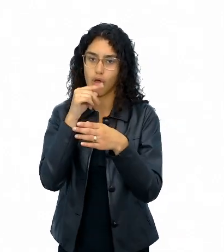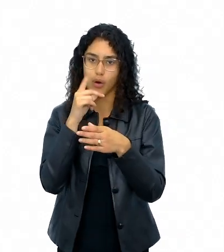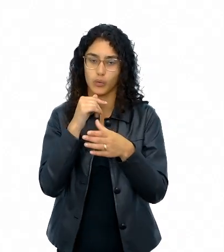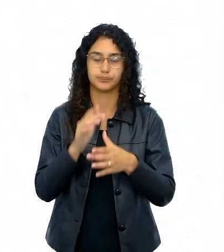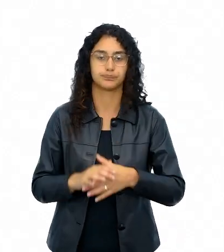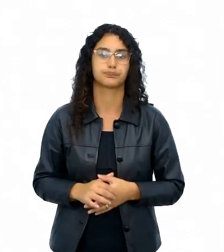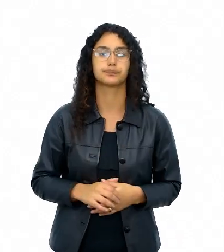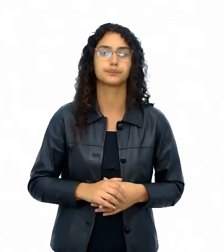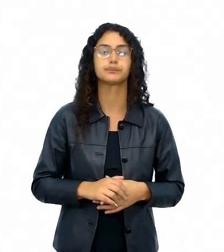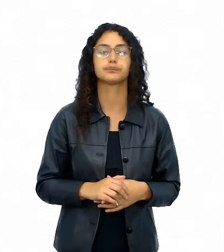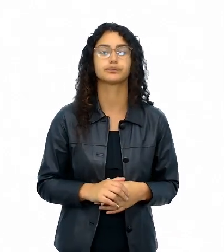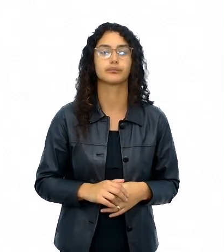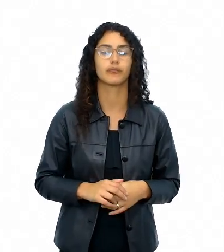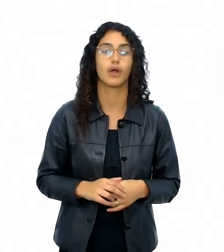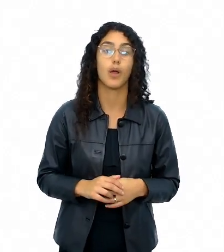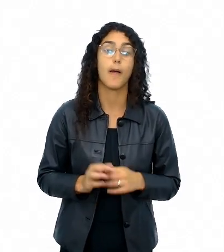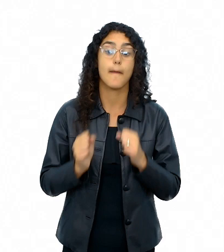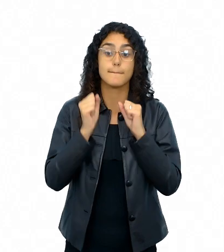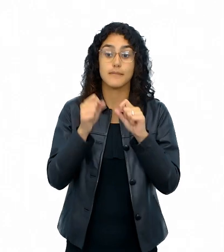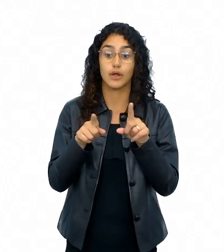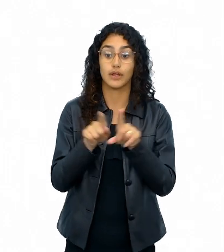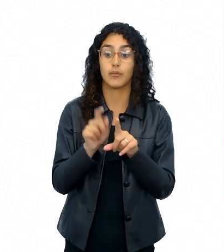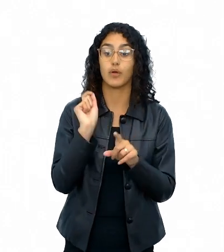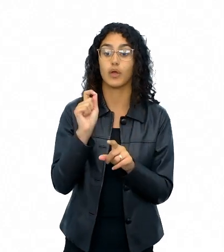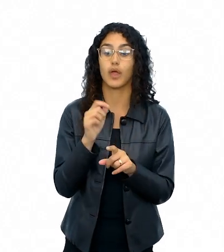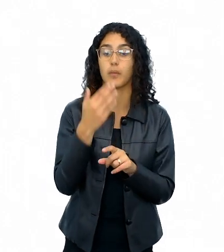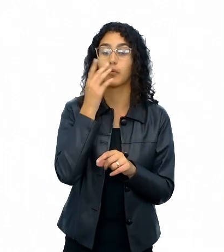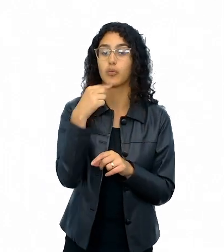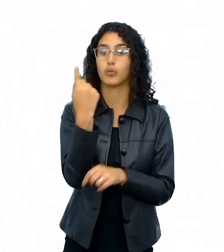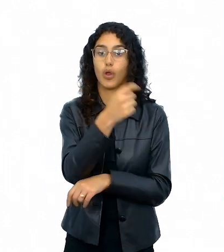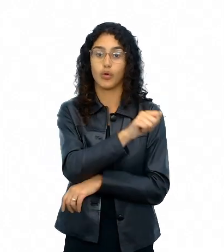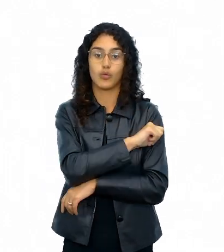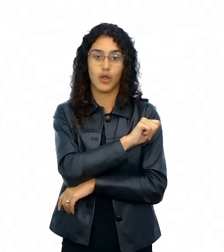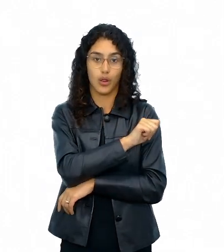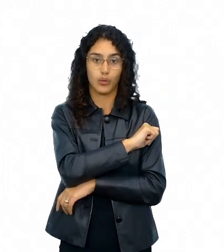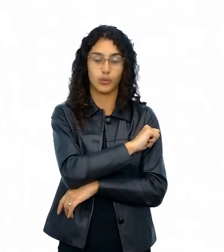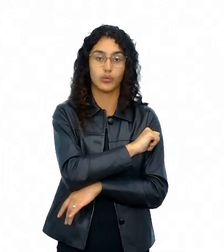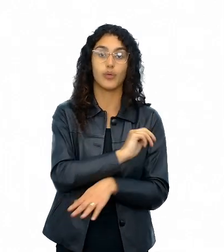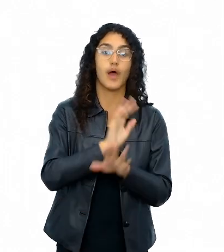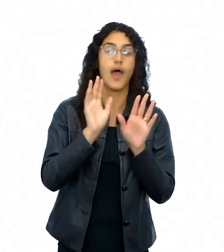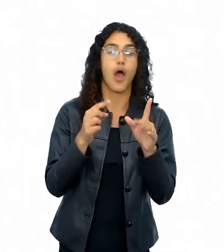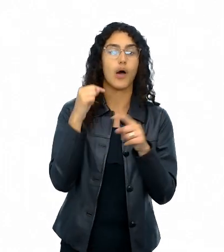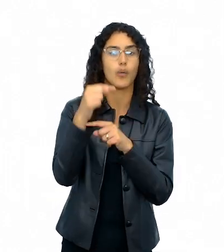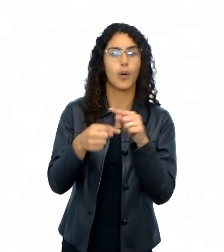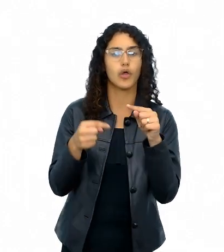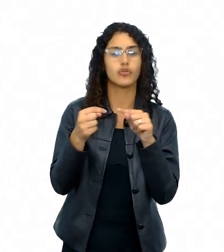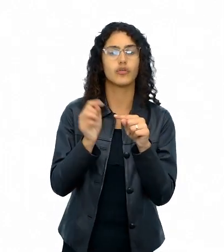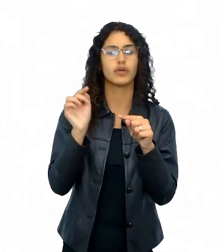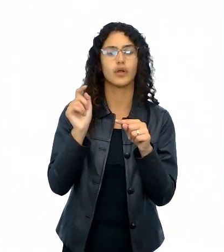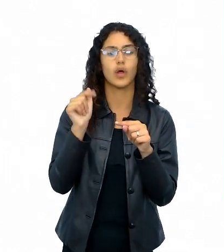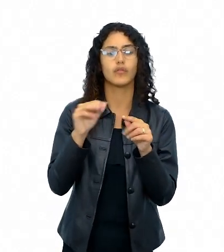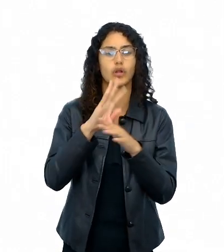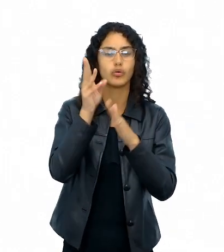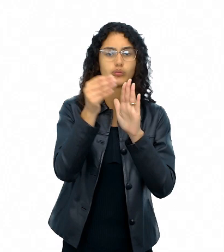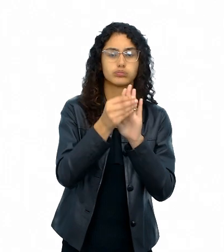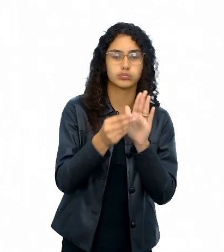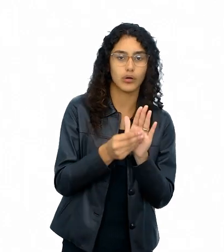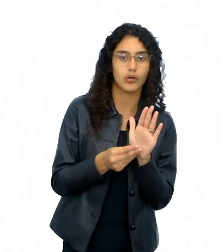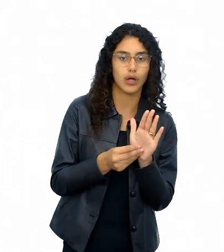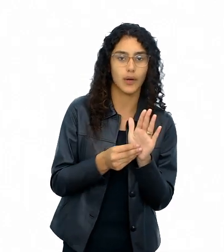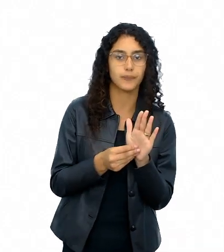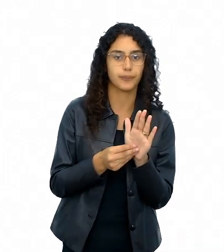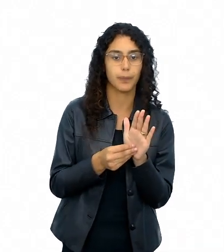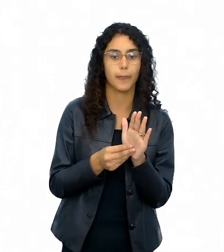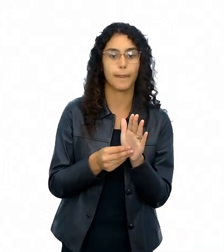né? E aí, a gente pode, né, pedir para os nossos estudantes, então, ó, o objetivo é vocês colocarem